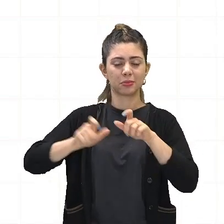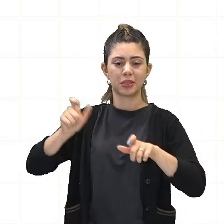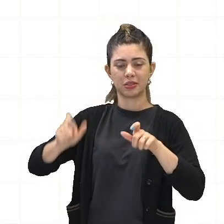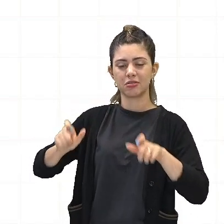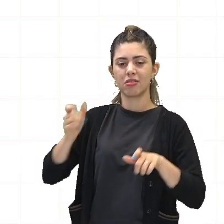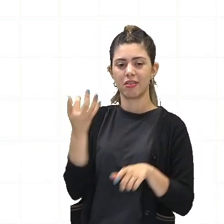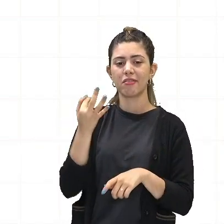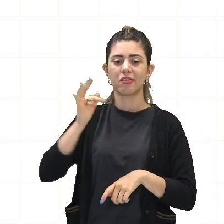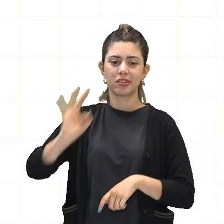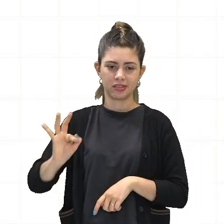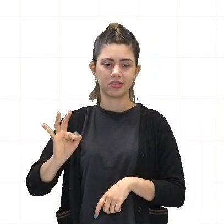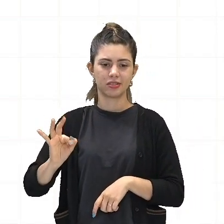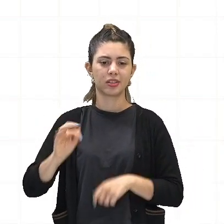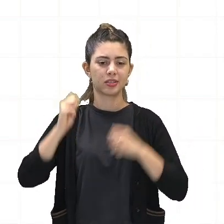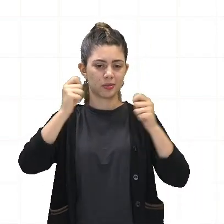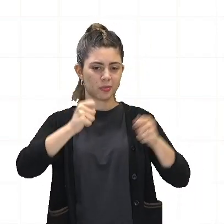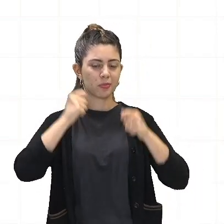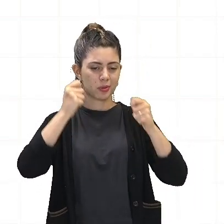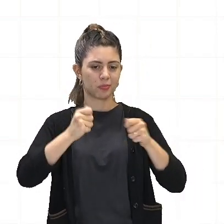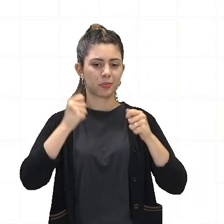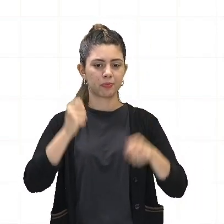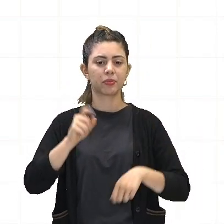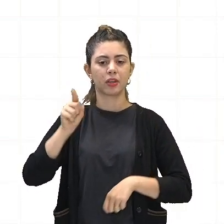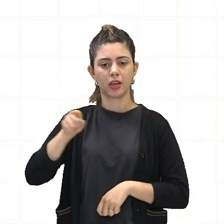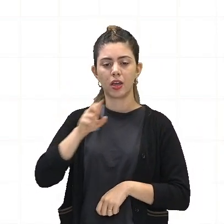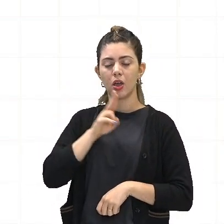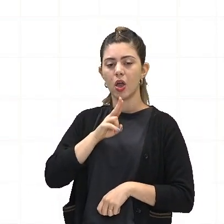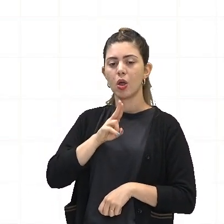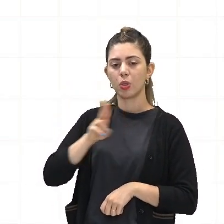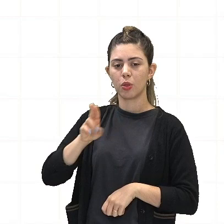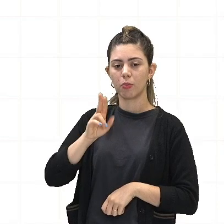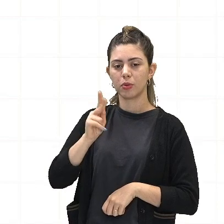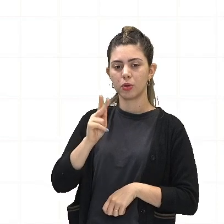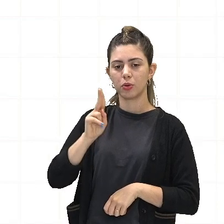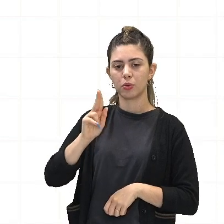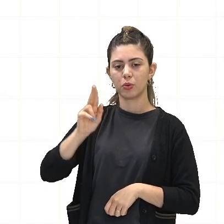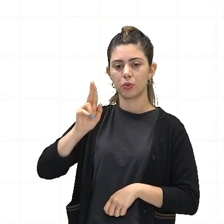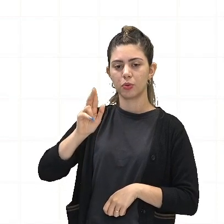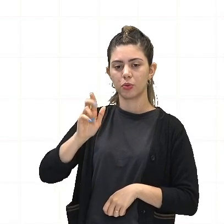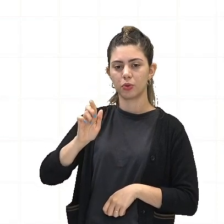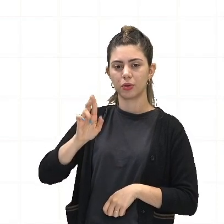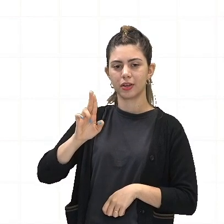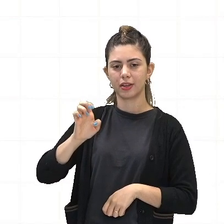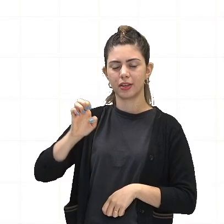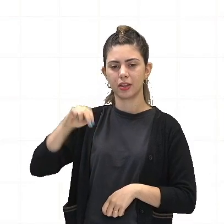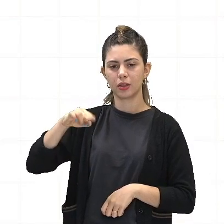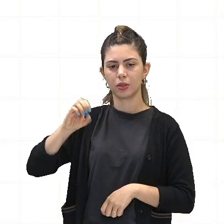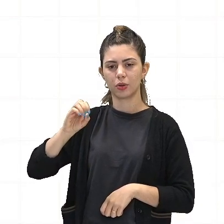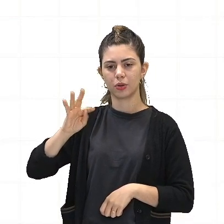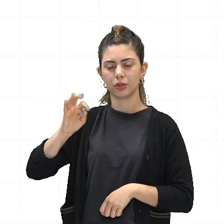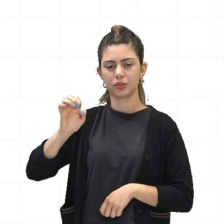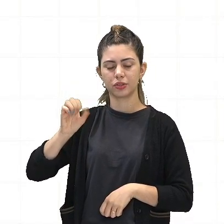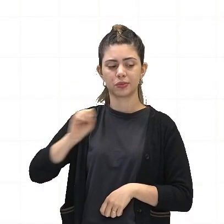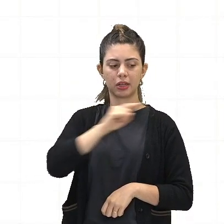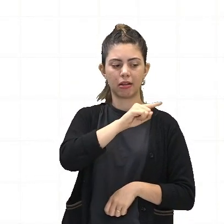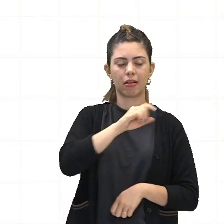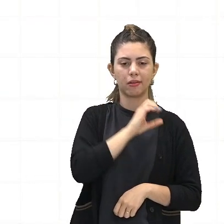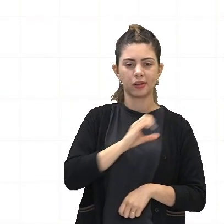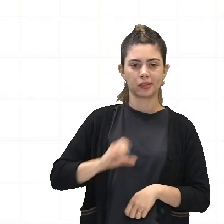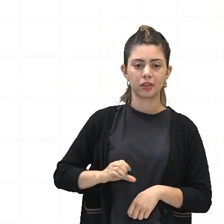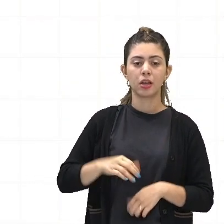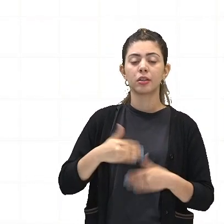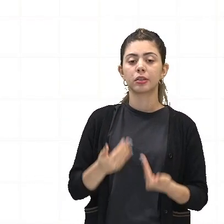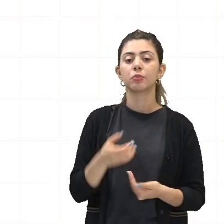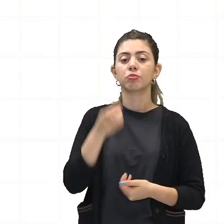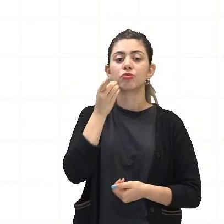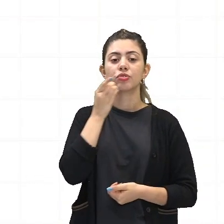desses conflitos a gente vai observar, que vai ficar conhecido como o Massacre da Noite de São